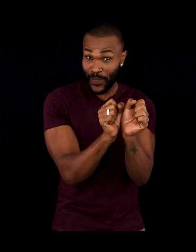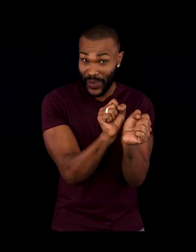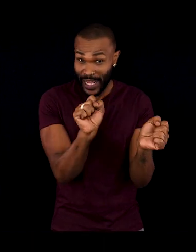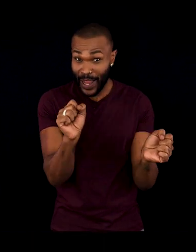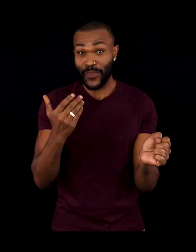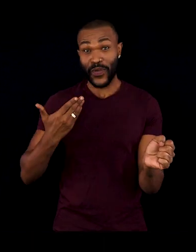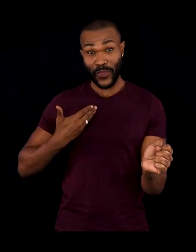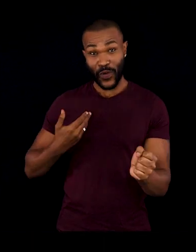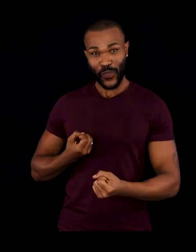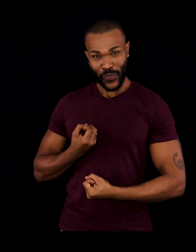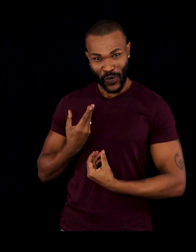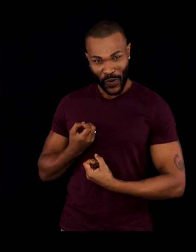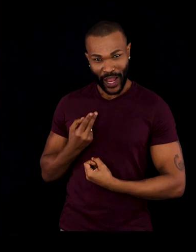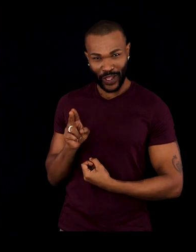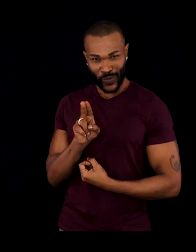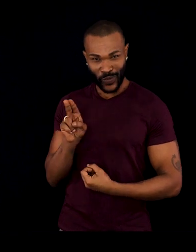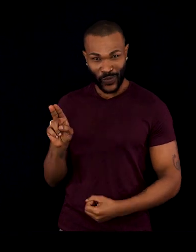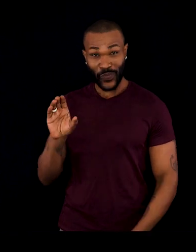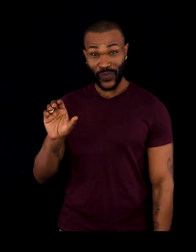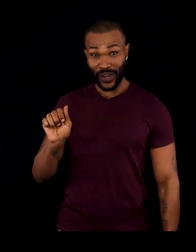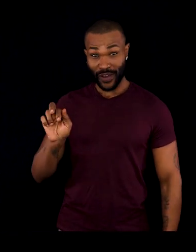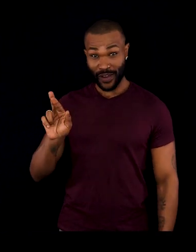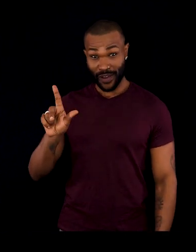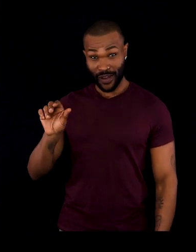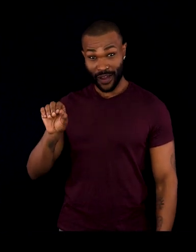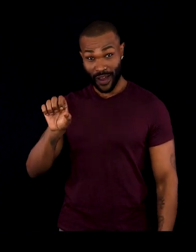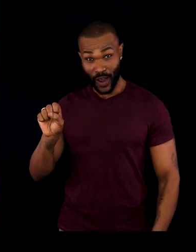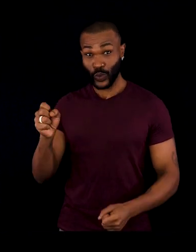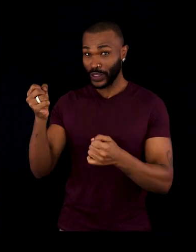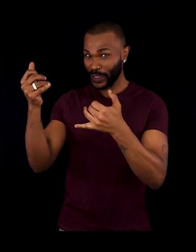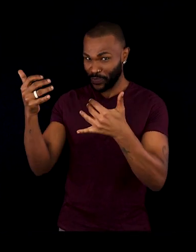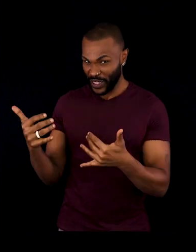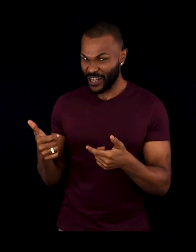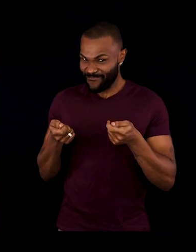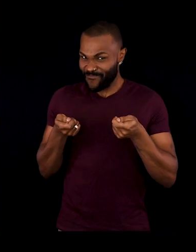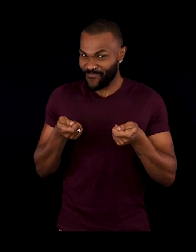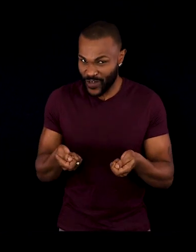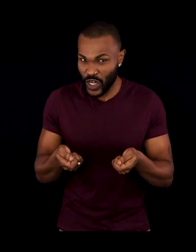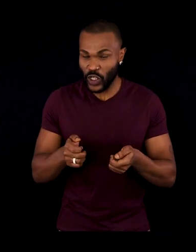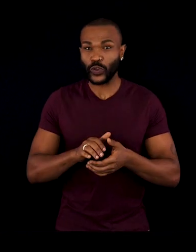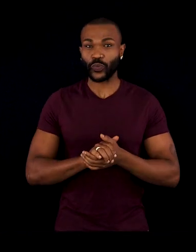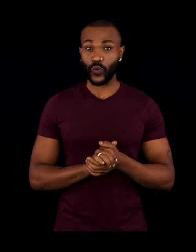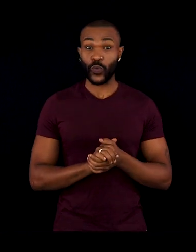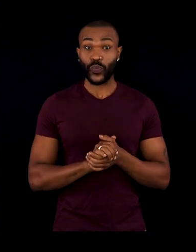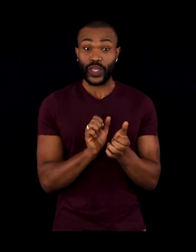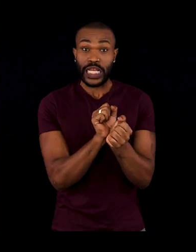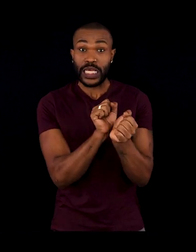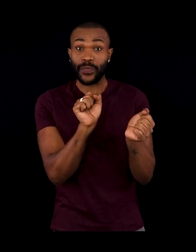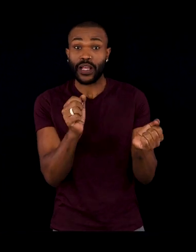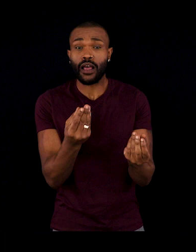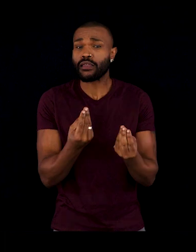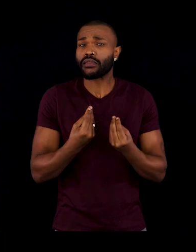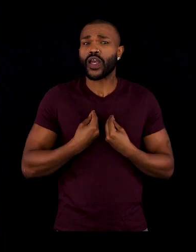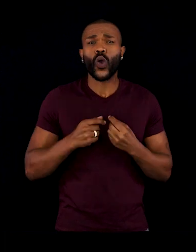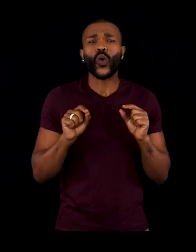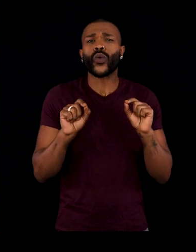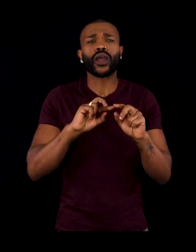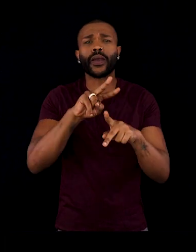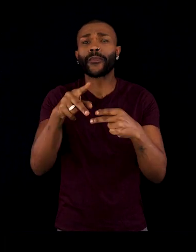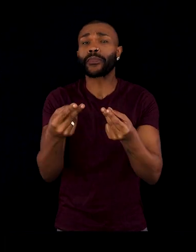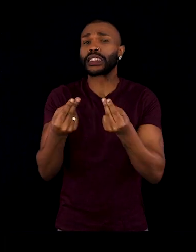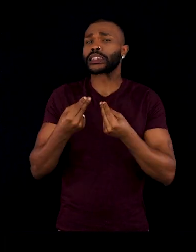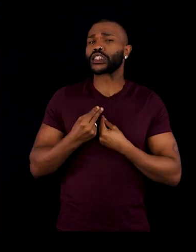meu amigo poeta Carlos de Assunção, com tanto rigor, a liberdade que me deram foi um cavalo